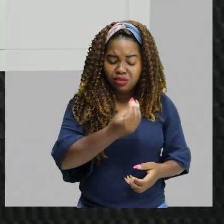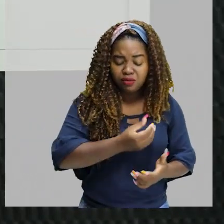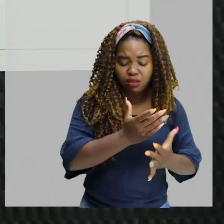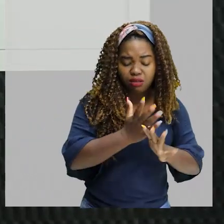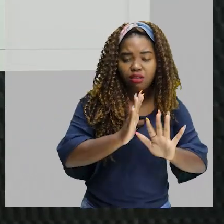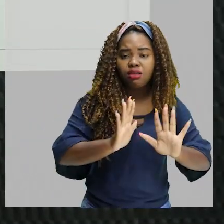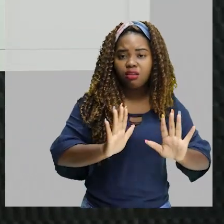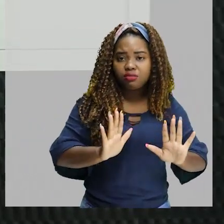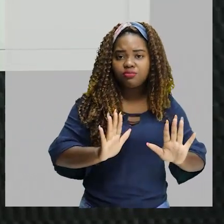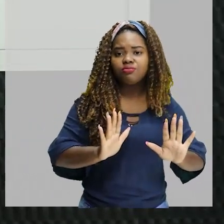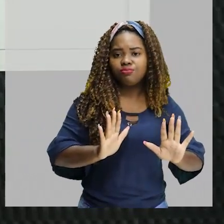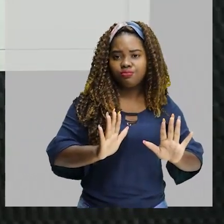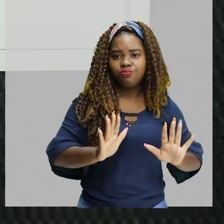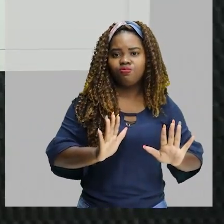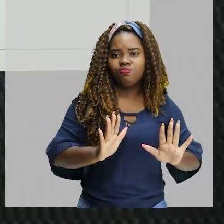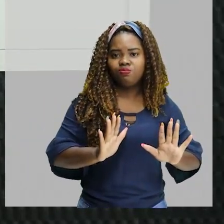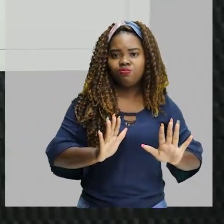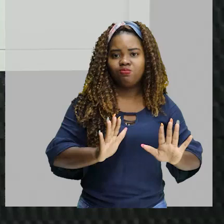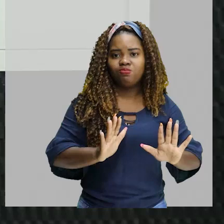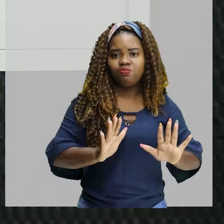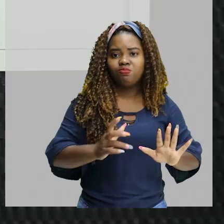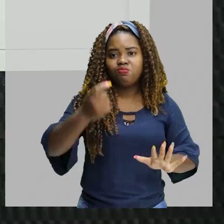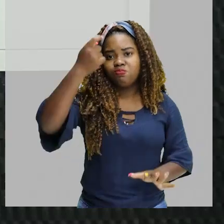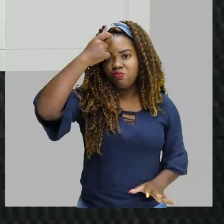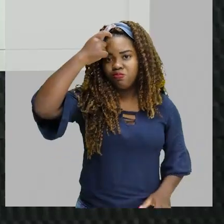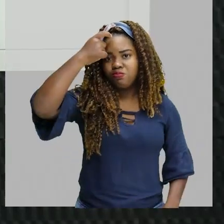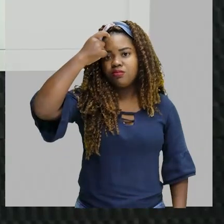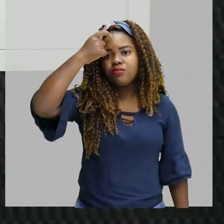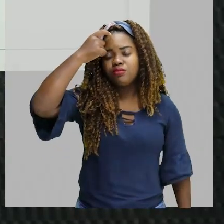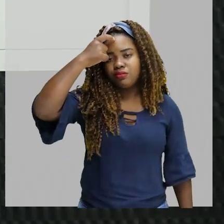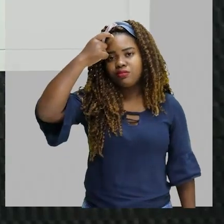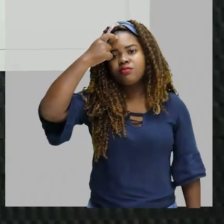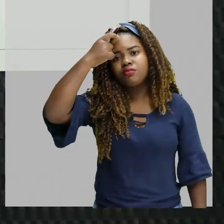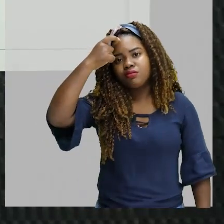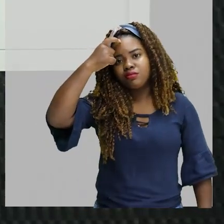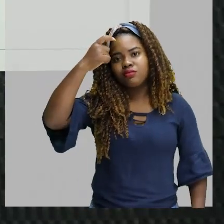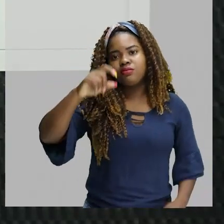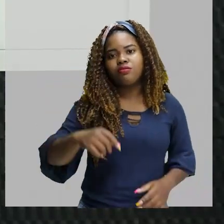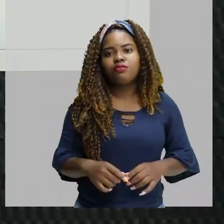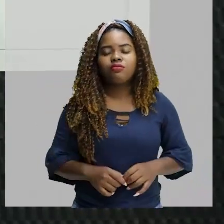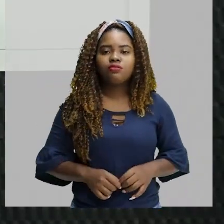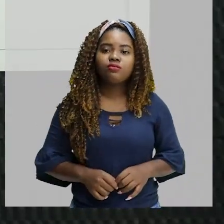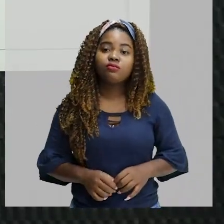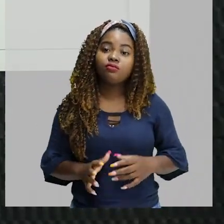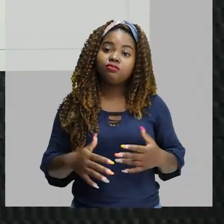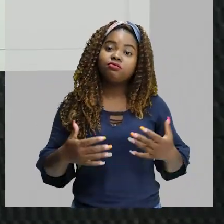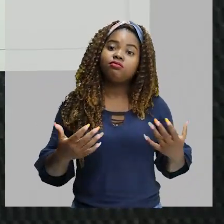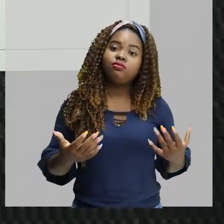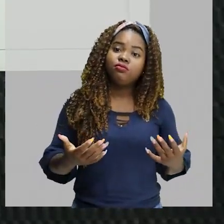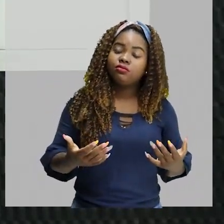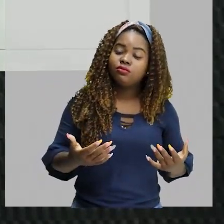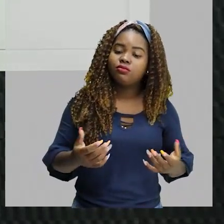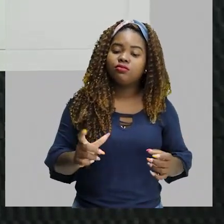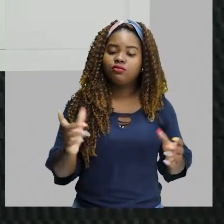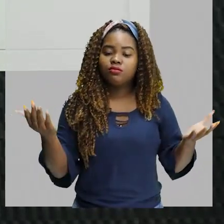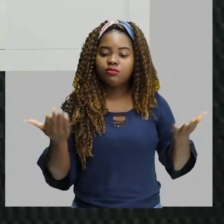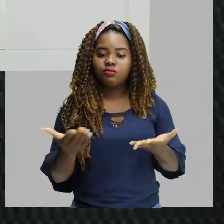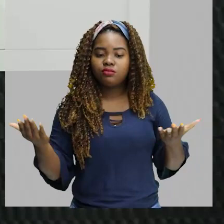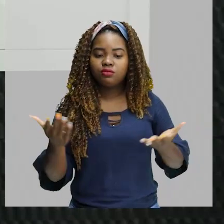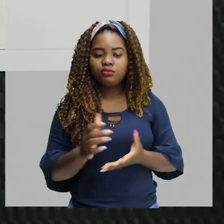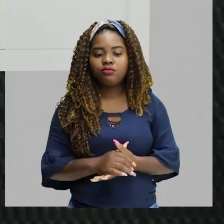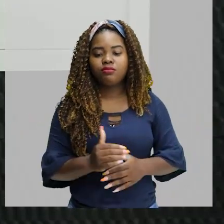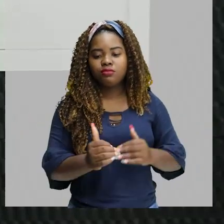encerrar. Ele tem noção e consciência, coerência com isso. Então agora ele passa